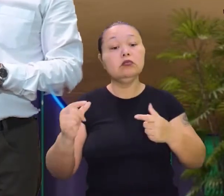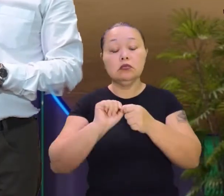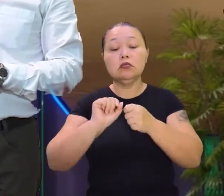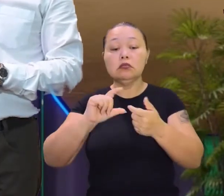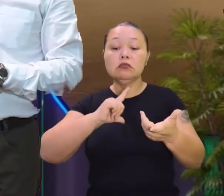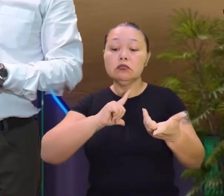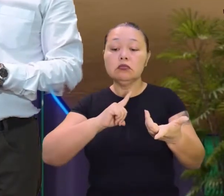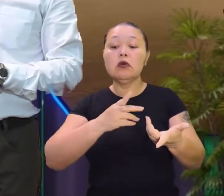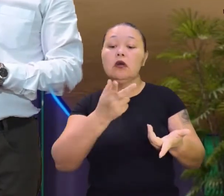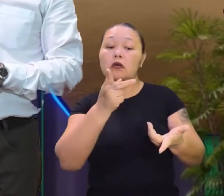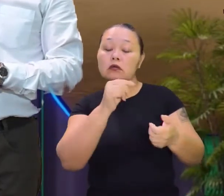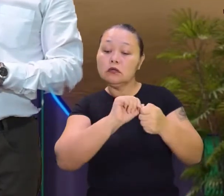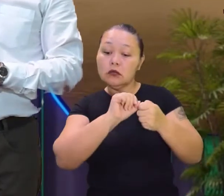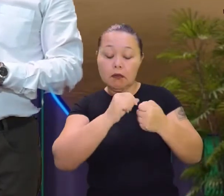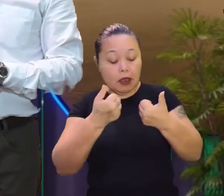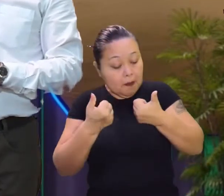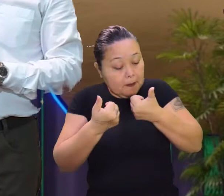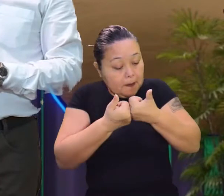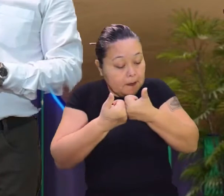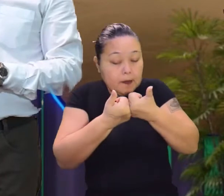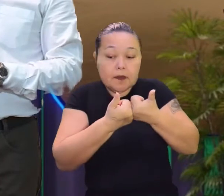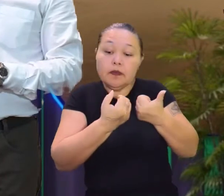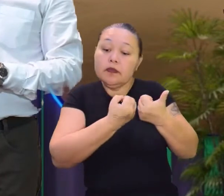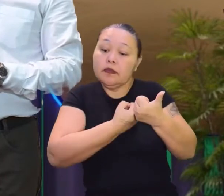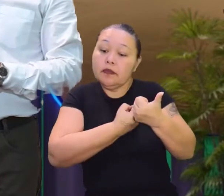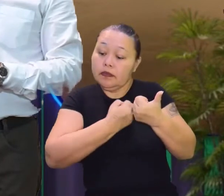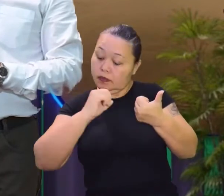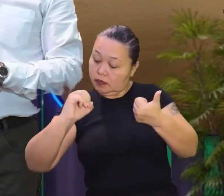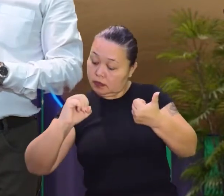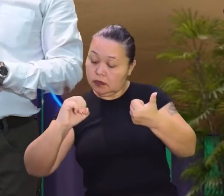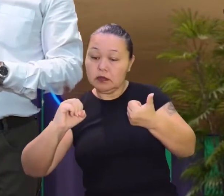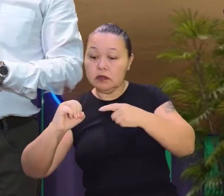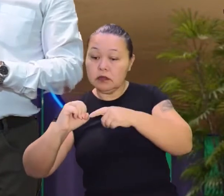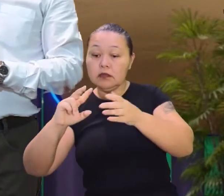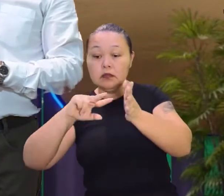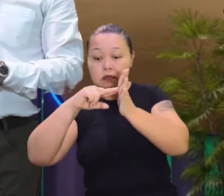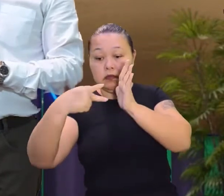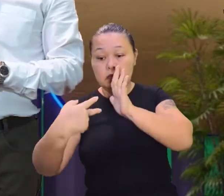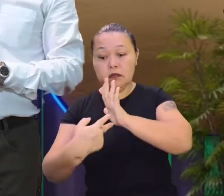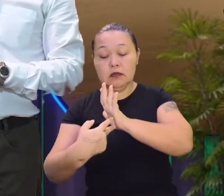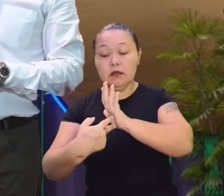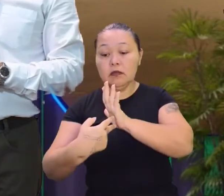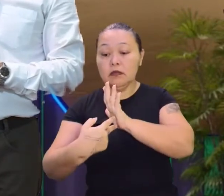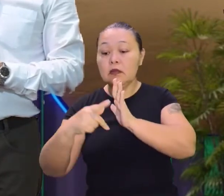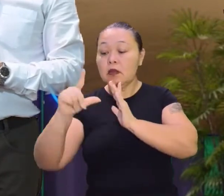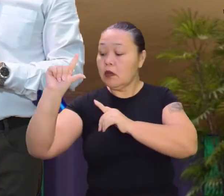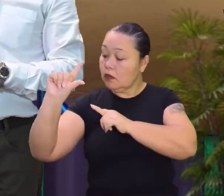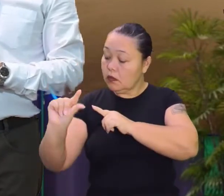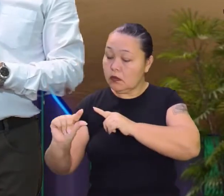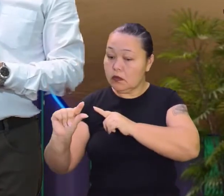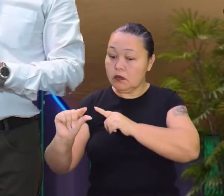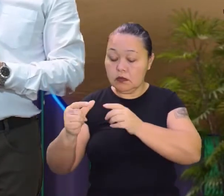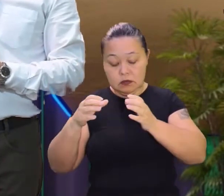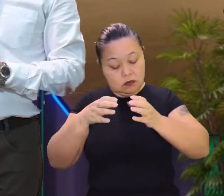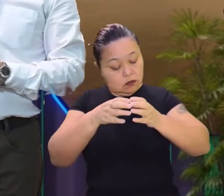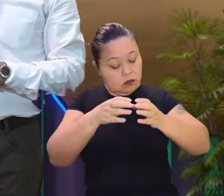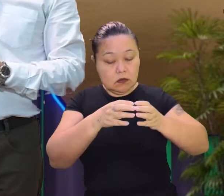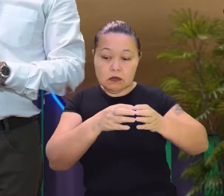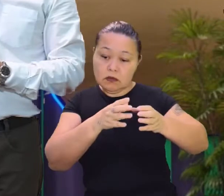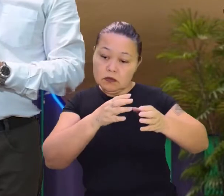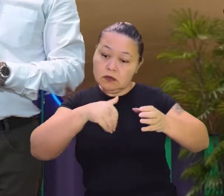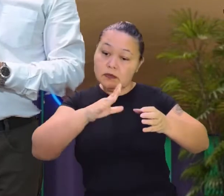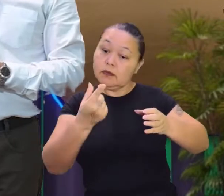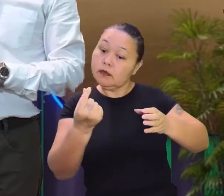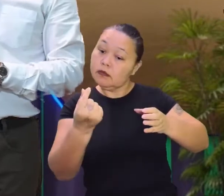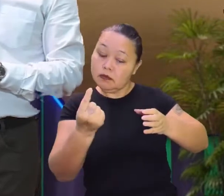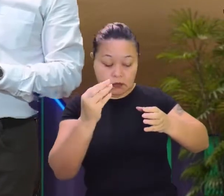condição favorável, você tem que estar mais próximo de 0, que vai representar aí uma menor concentração de